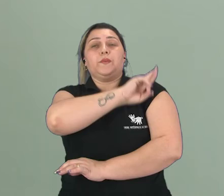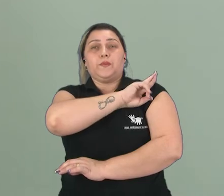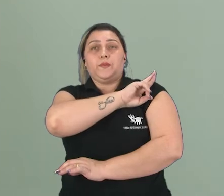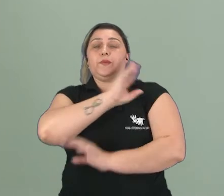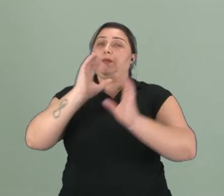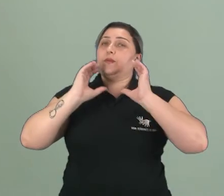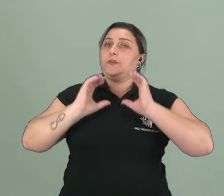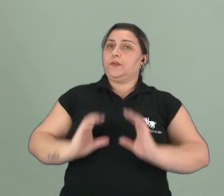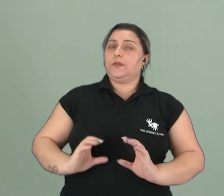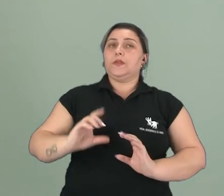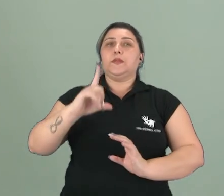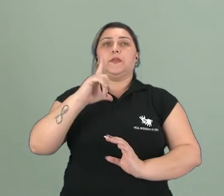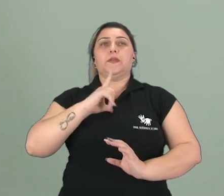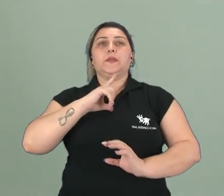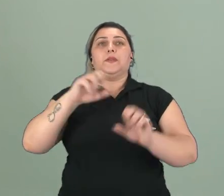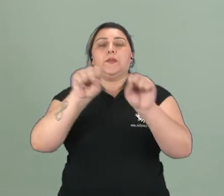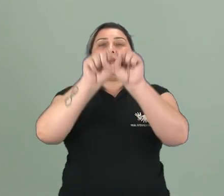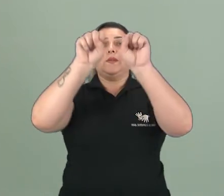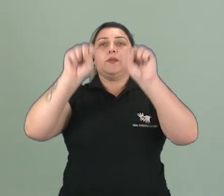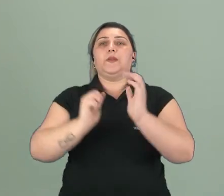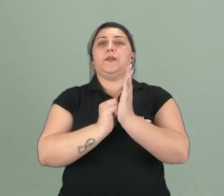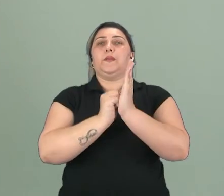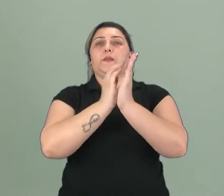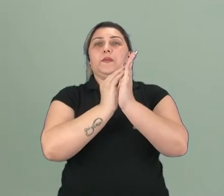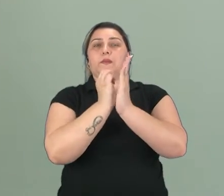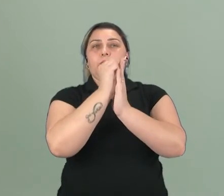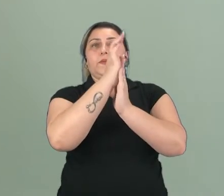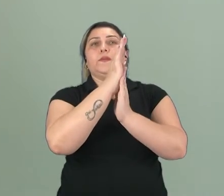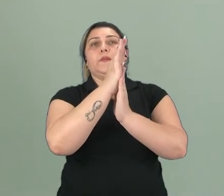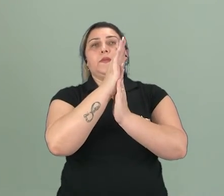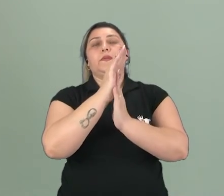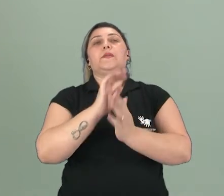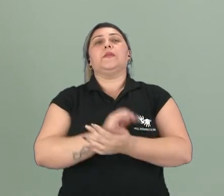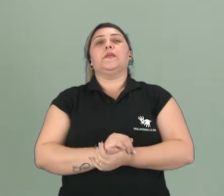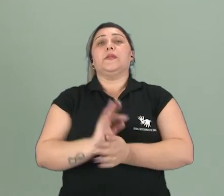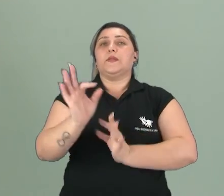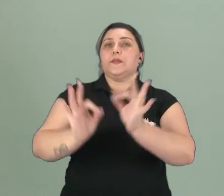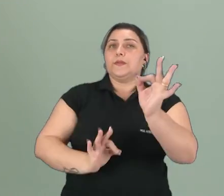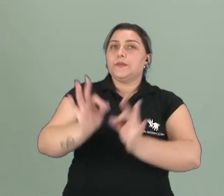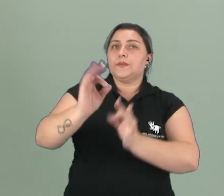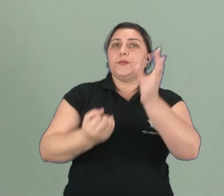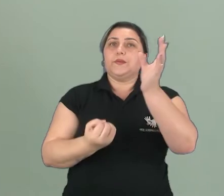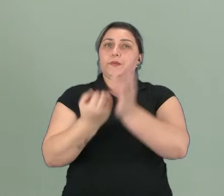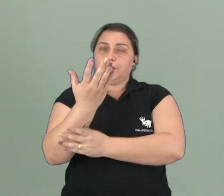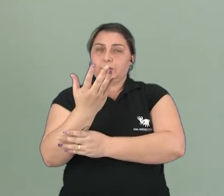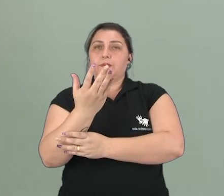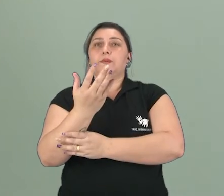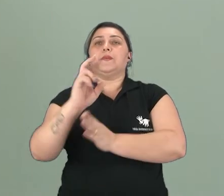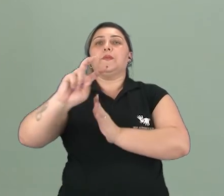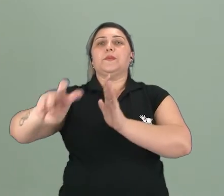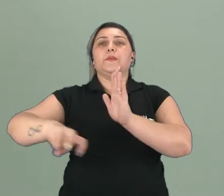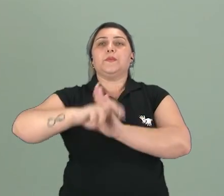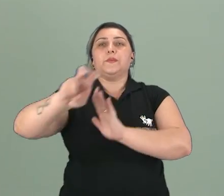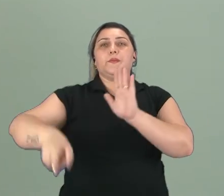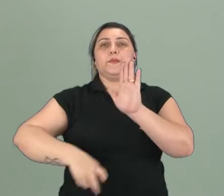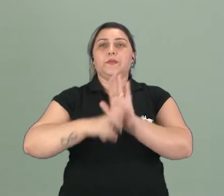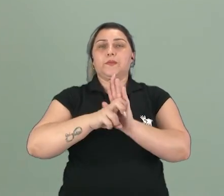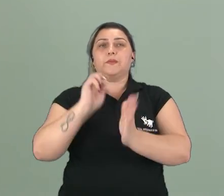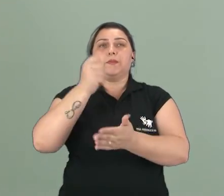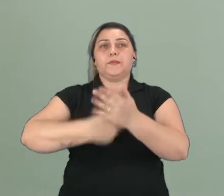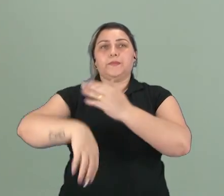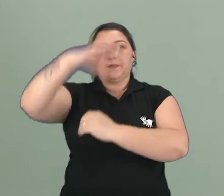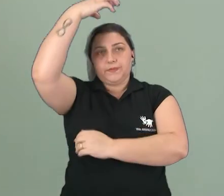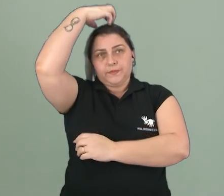manter a ordem, e a gente tem o sistema burocrático, que é essa organização de tarefas e tributos que eram cobradas pelos